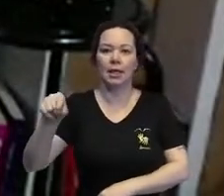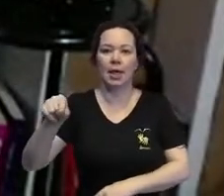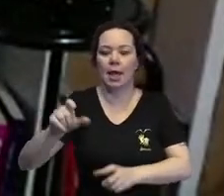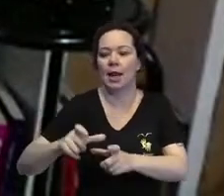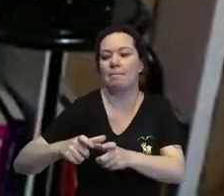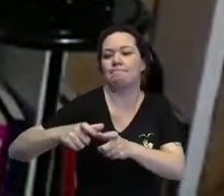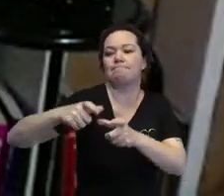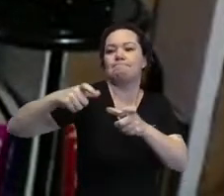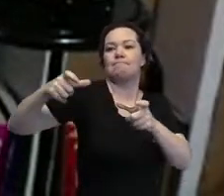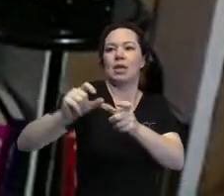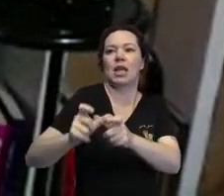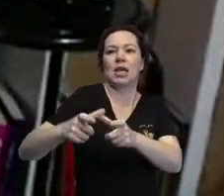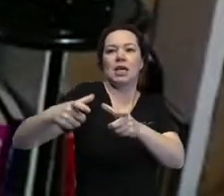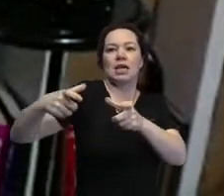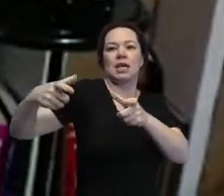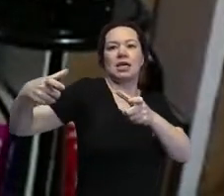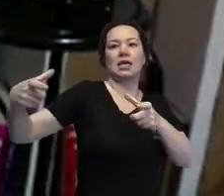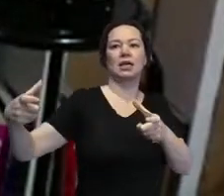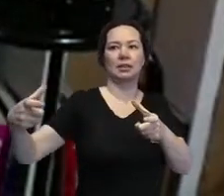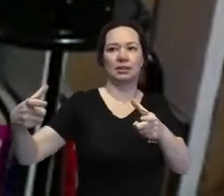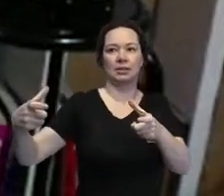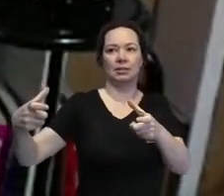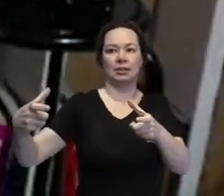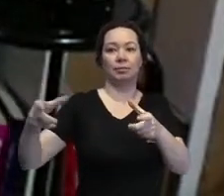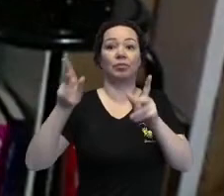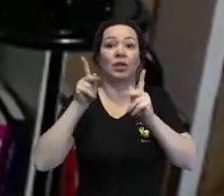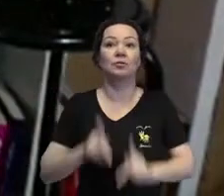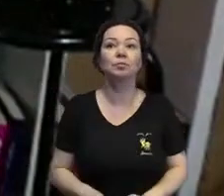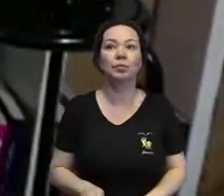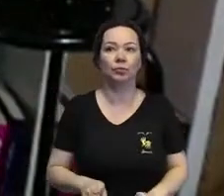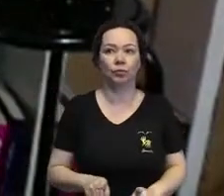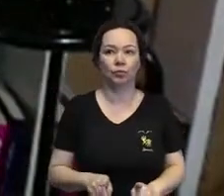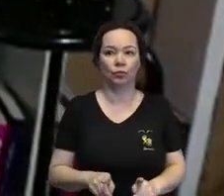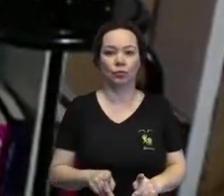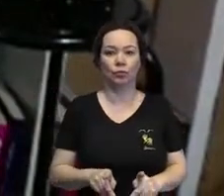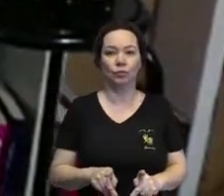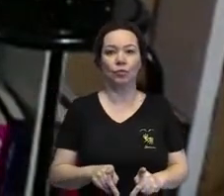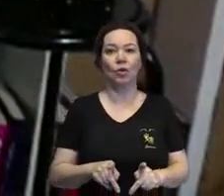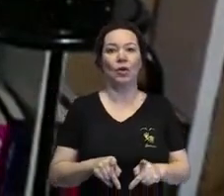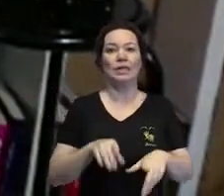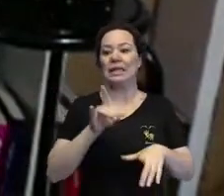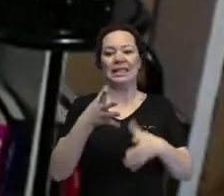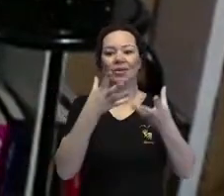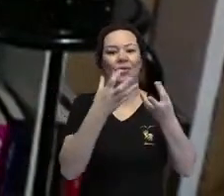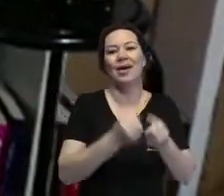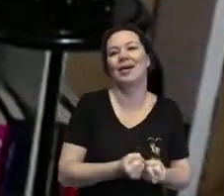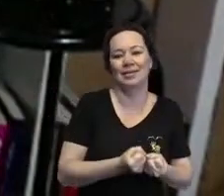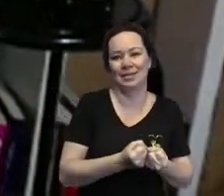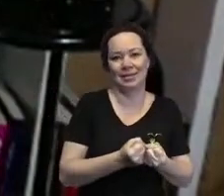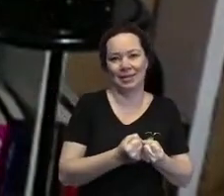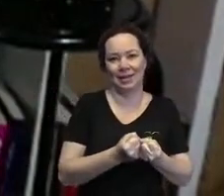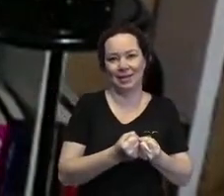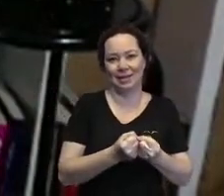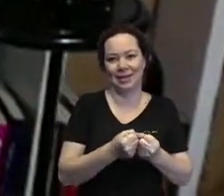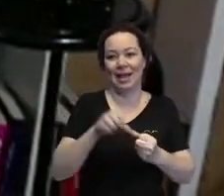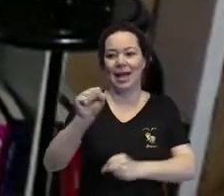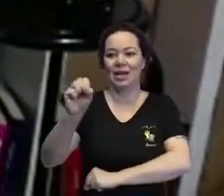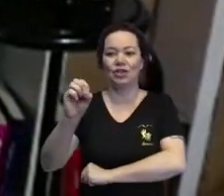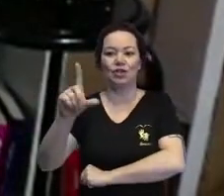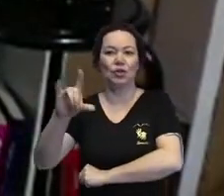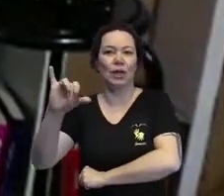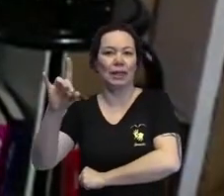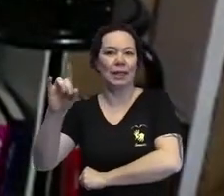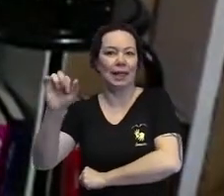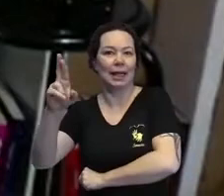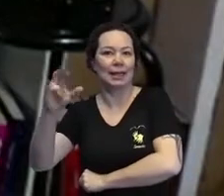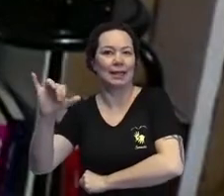maioria? Que as pessoas que pregam essa liquidificação da humanidade, elas